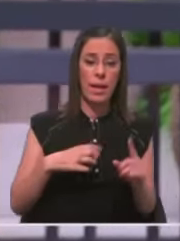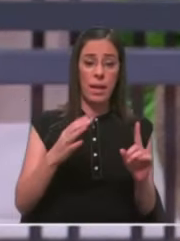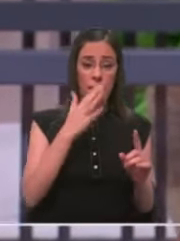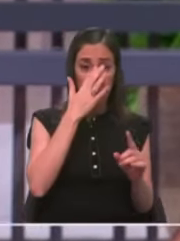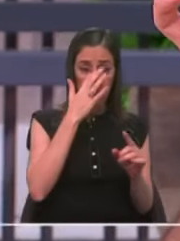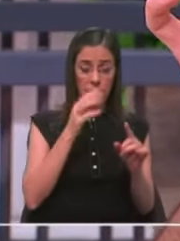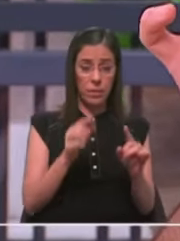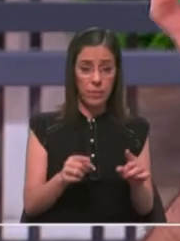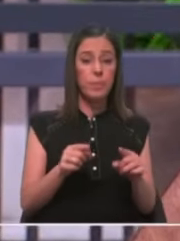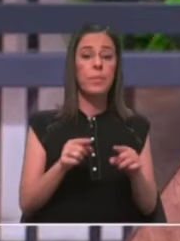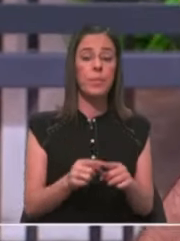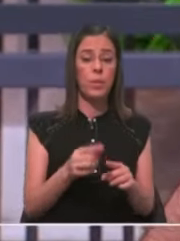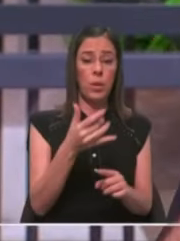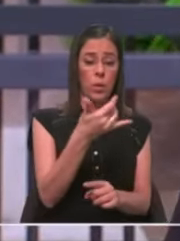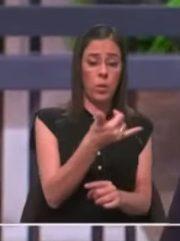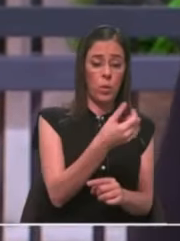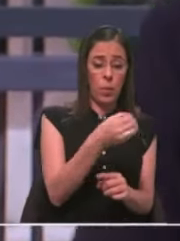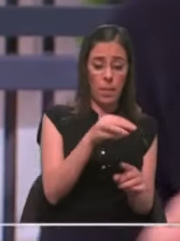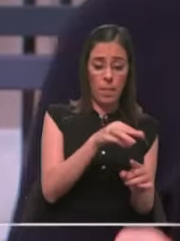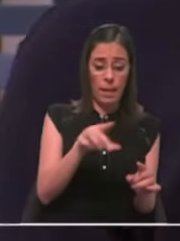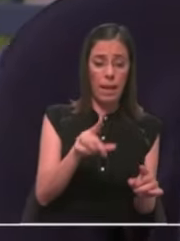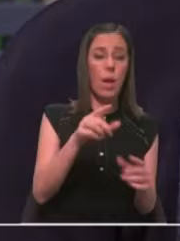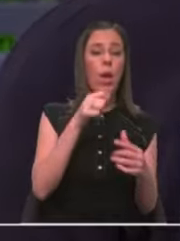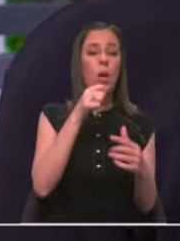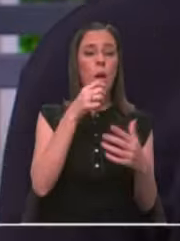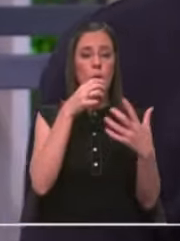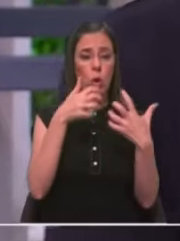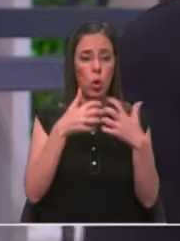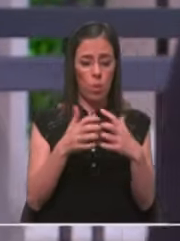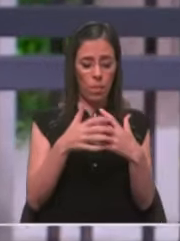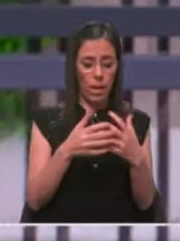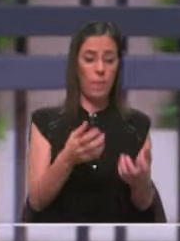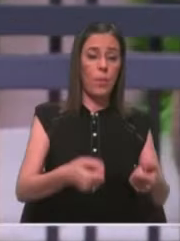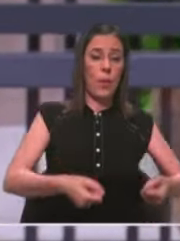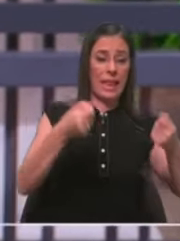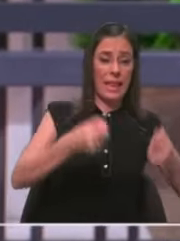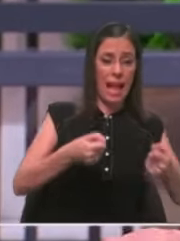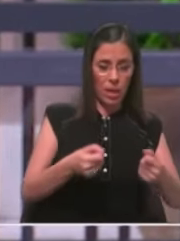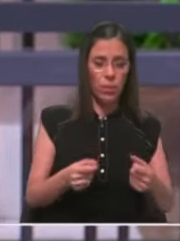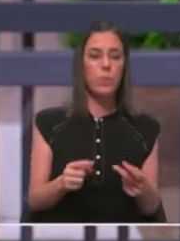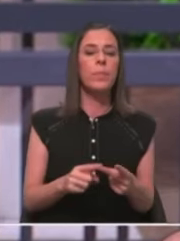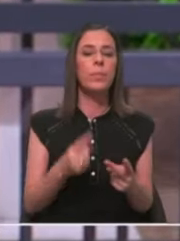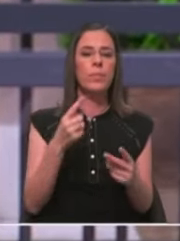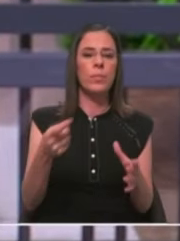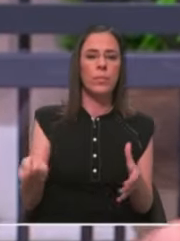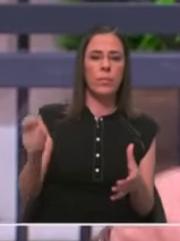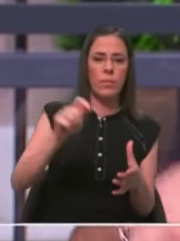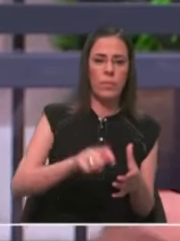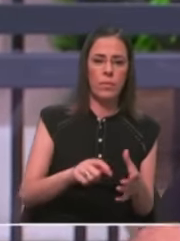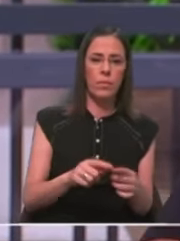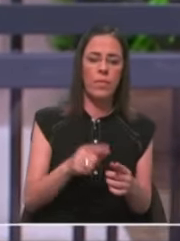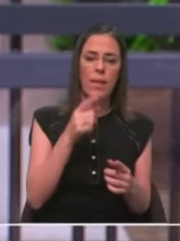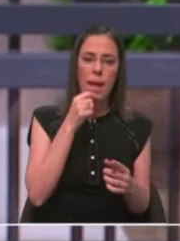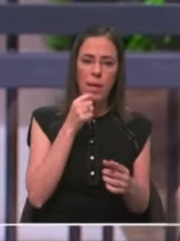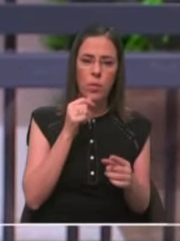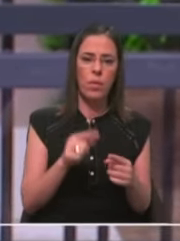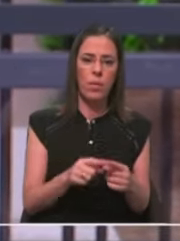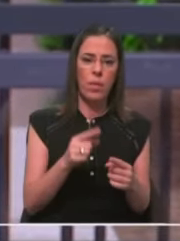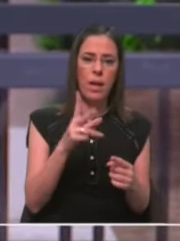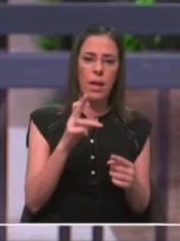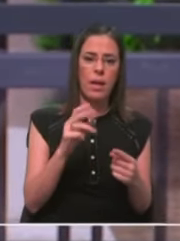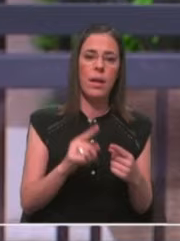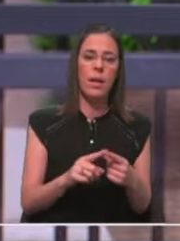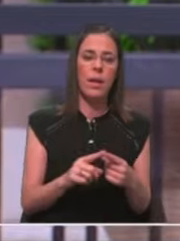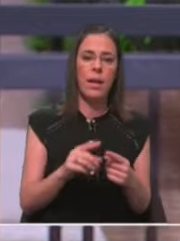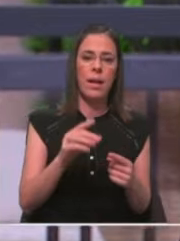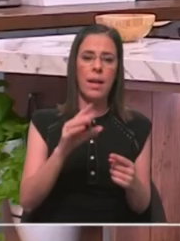Então, colocamos 200 ml de sumo de laranja num tacho, uma colher de açúcar, um pau de canela